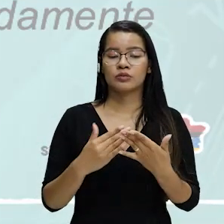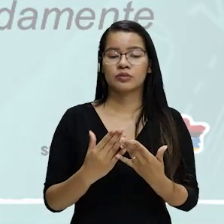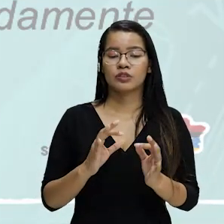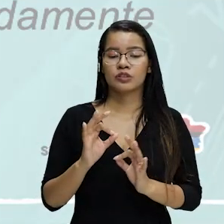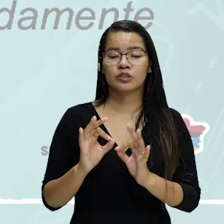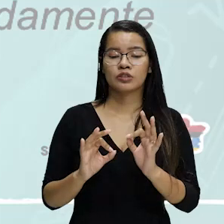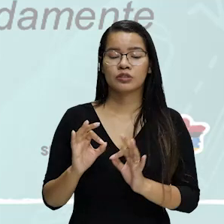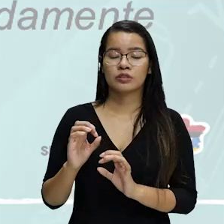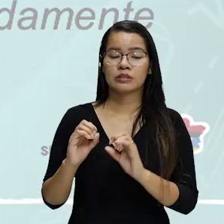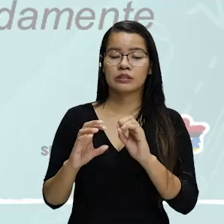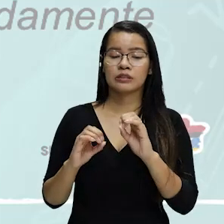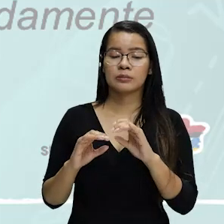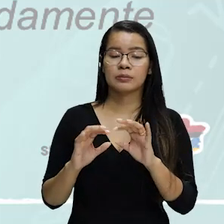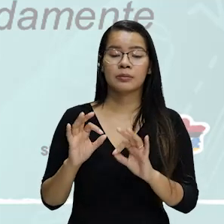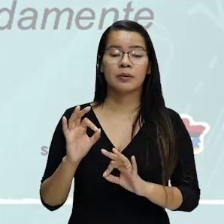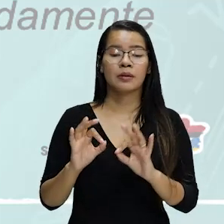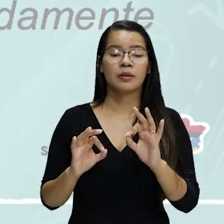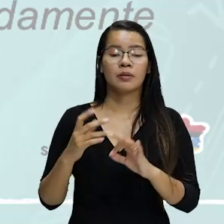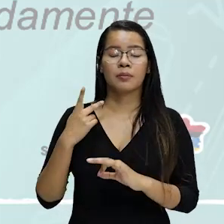didáticos,